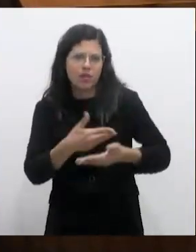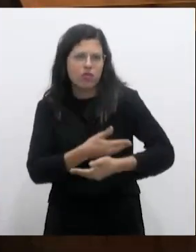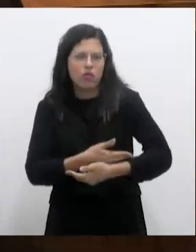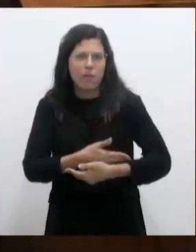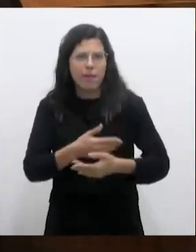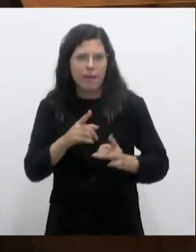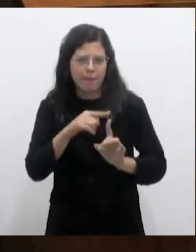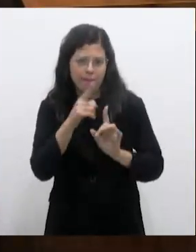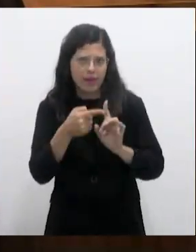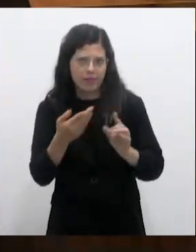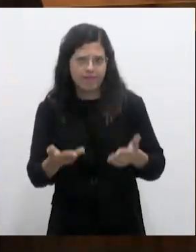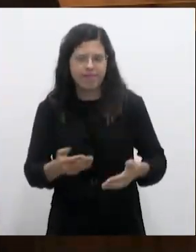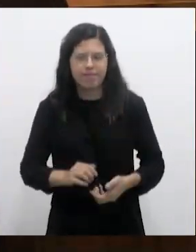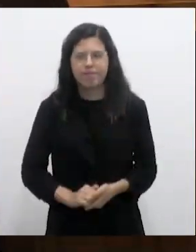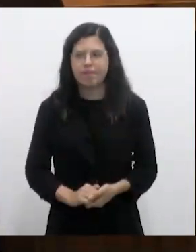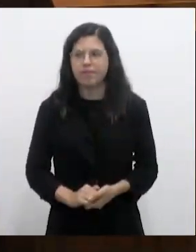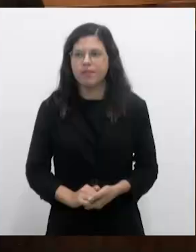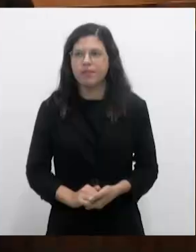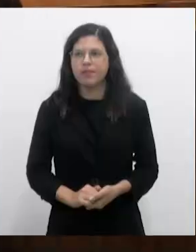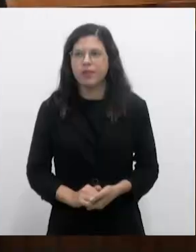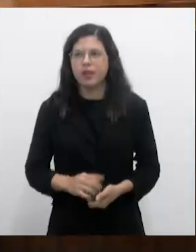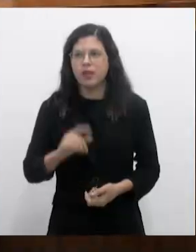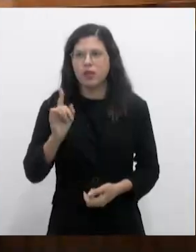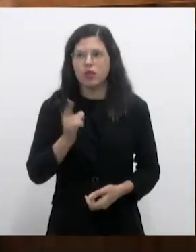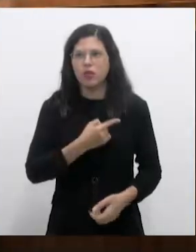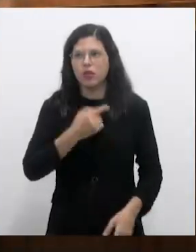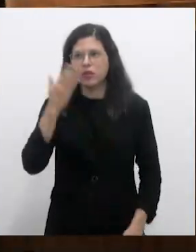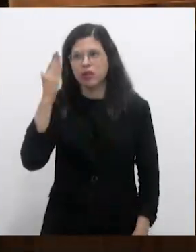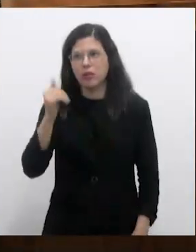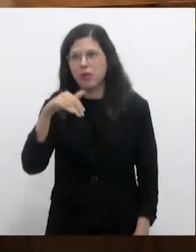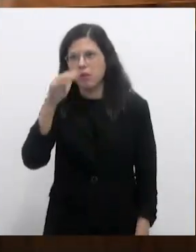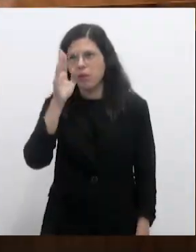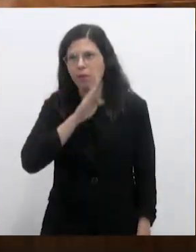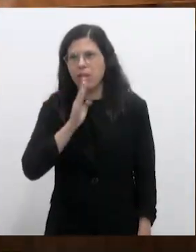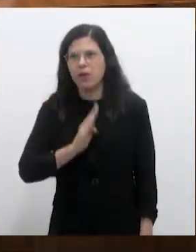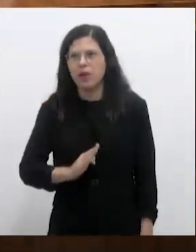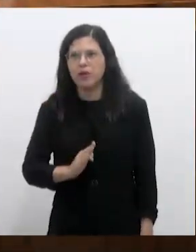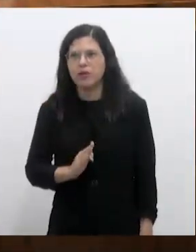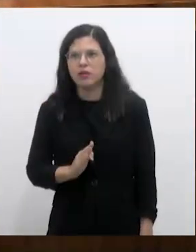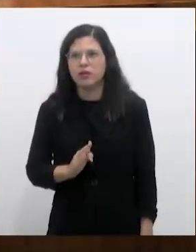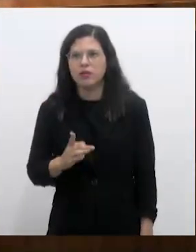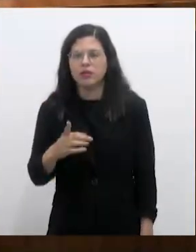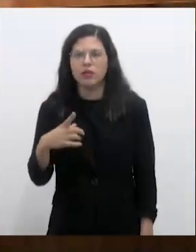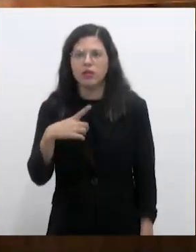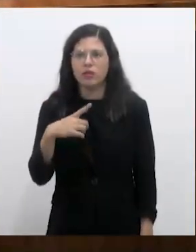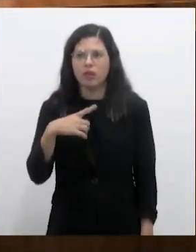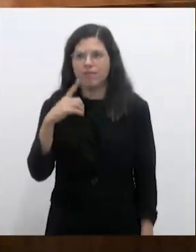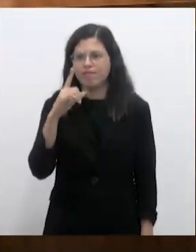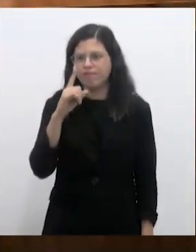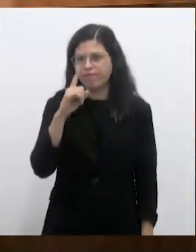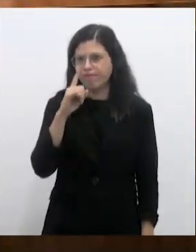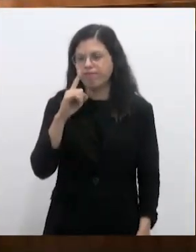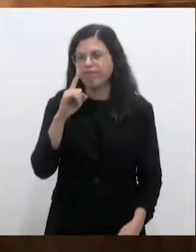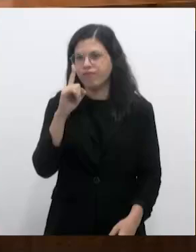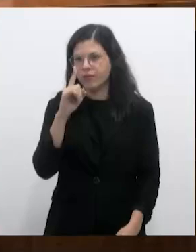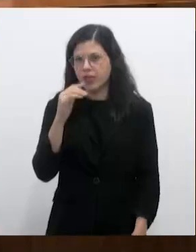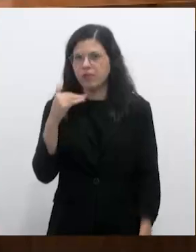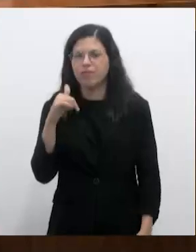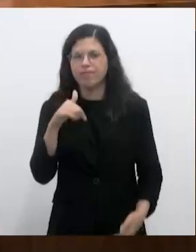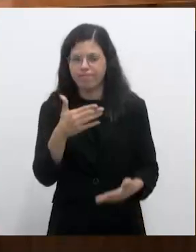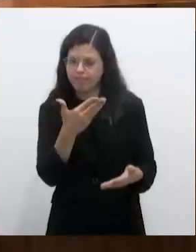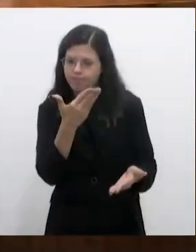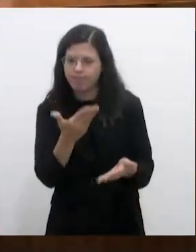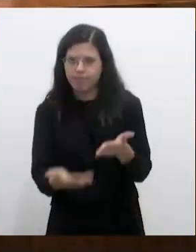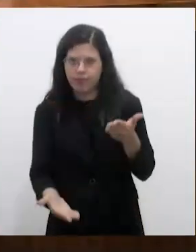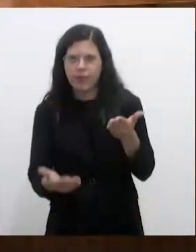e neonatal. Nós sabemos que o Brasil ainda tem um déficit muito alto de perda gestacional e a